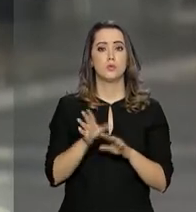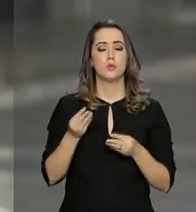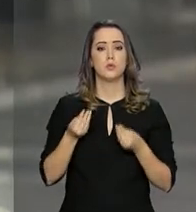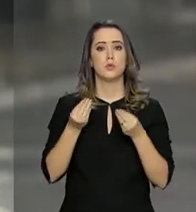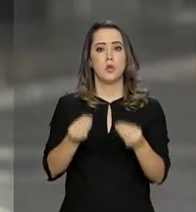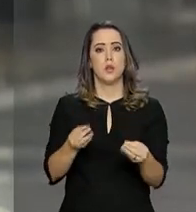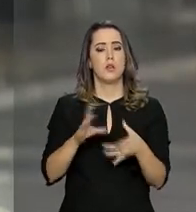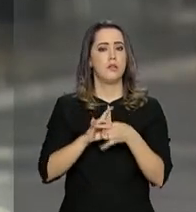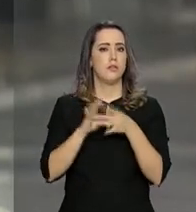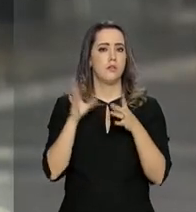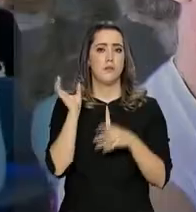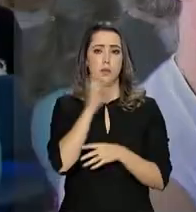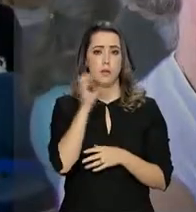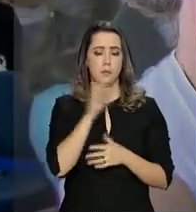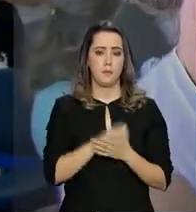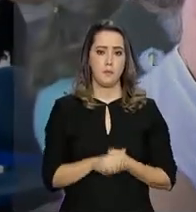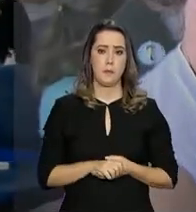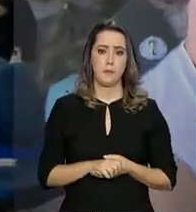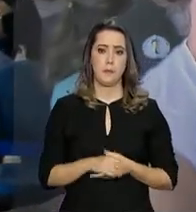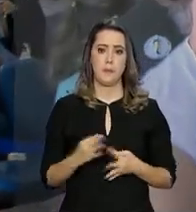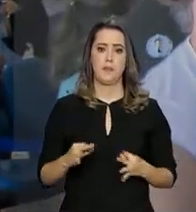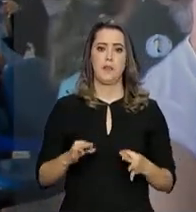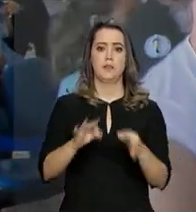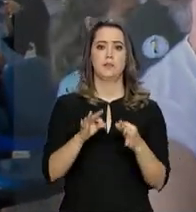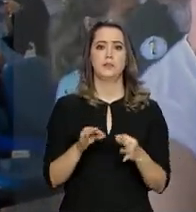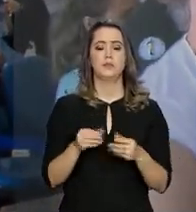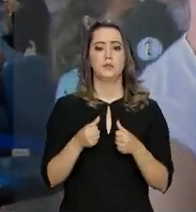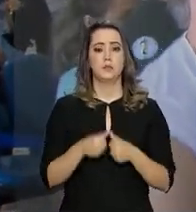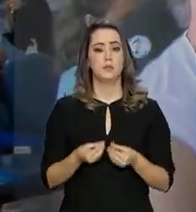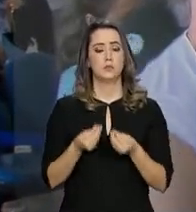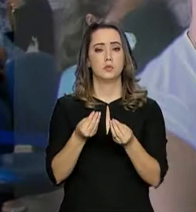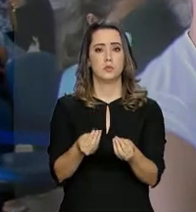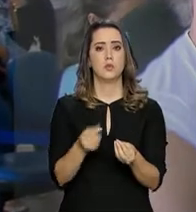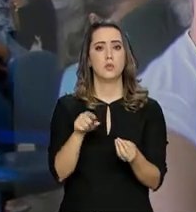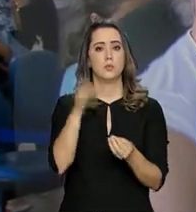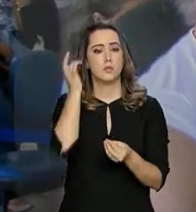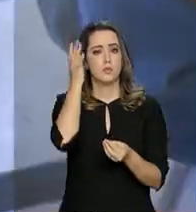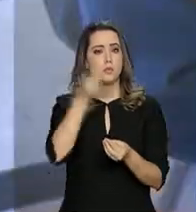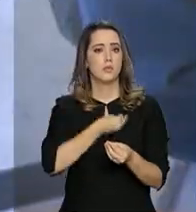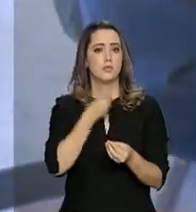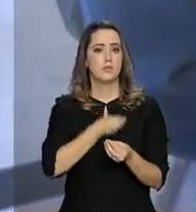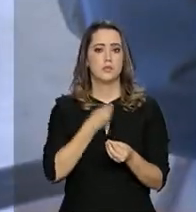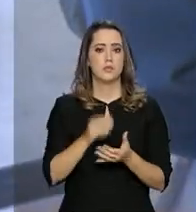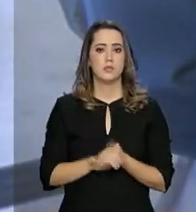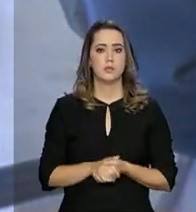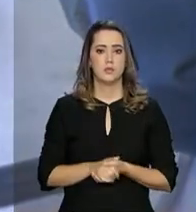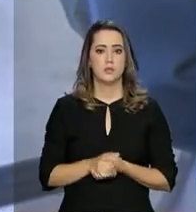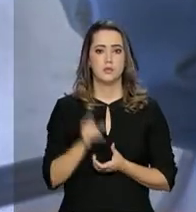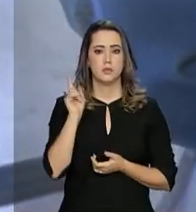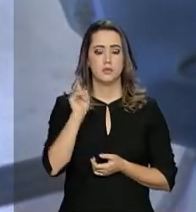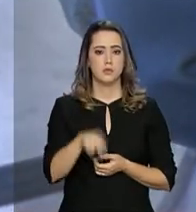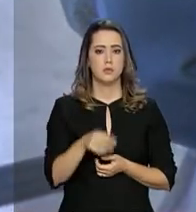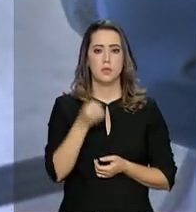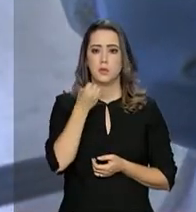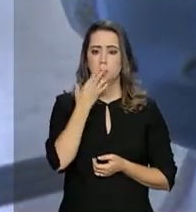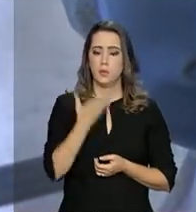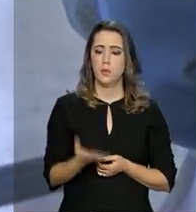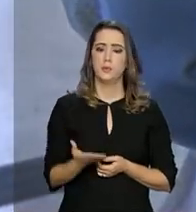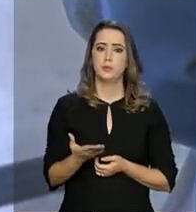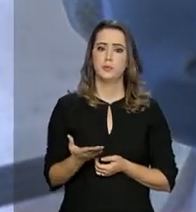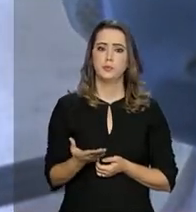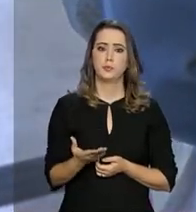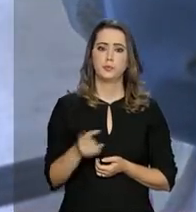automaticamente pela tecnologia está exatamente pra isso não fosse o fábio gente eu acho uma boa né